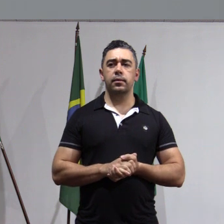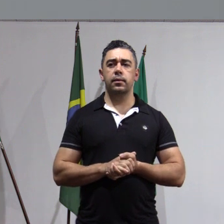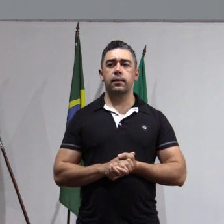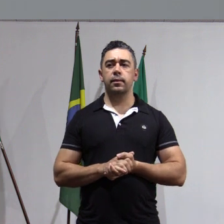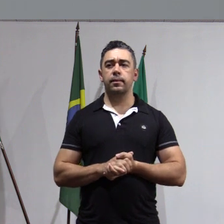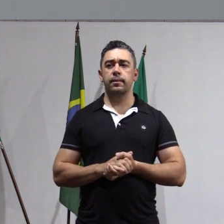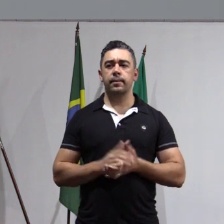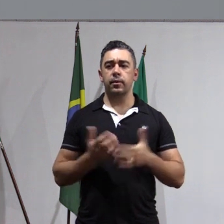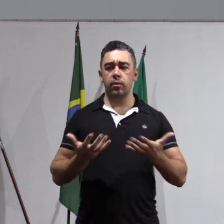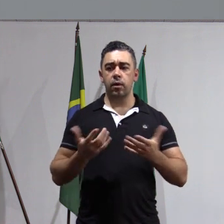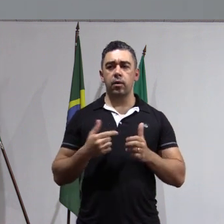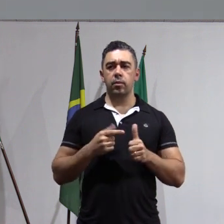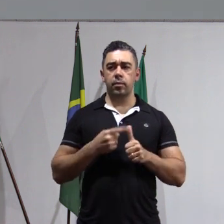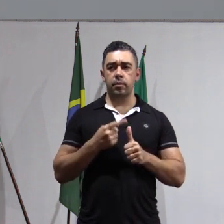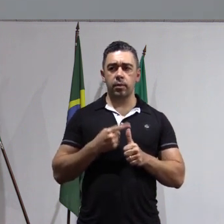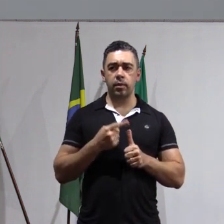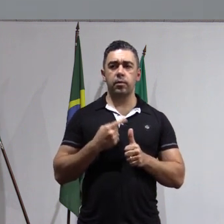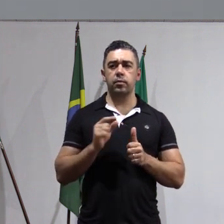Eu quero primeiro manifestar essa...